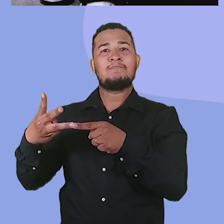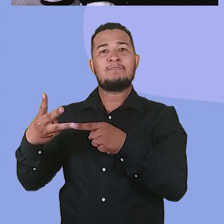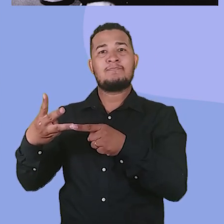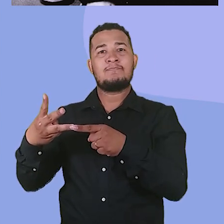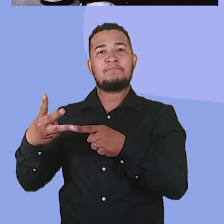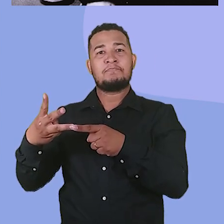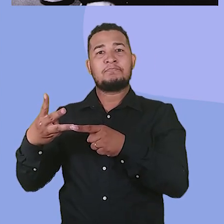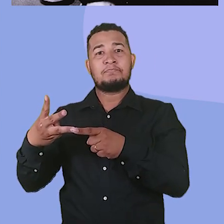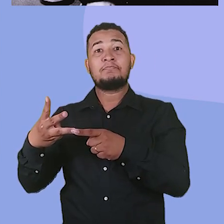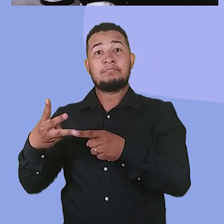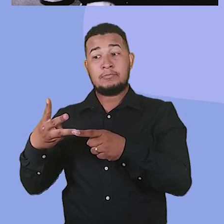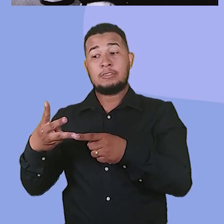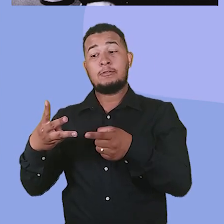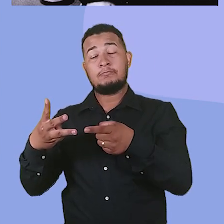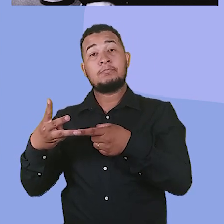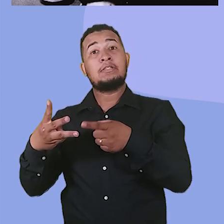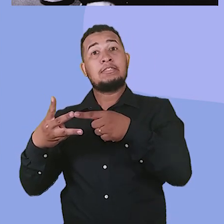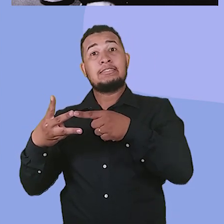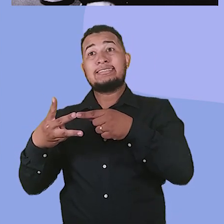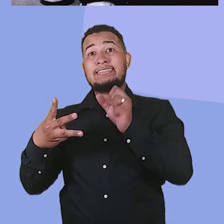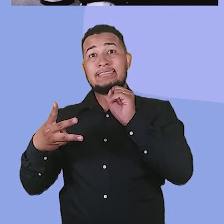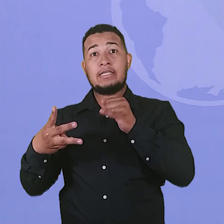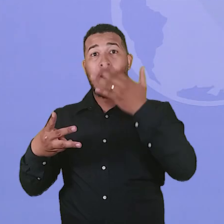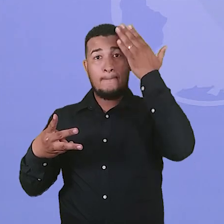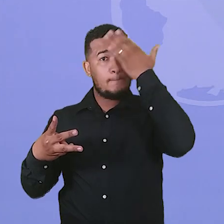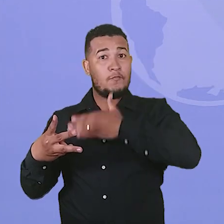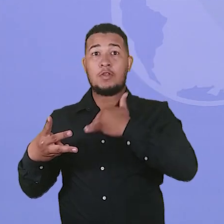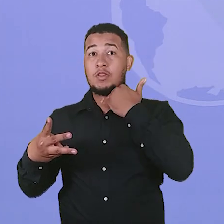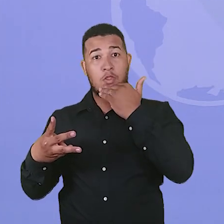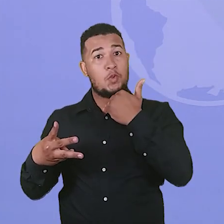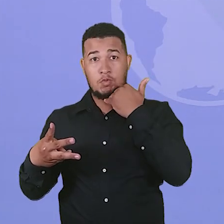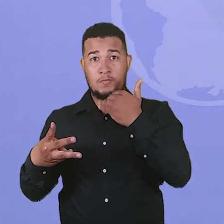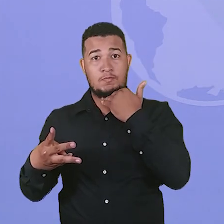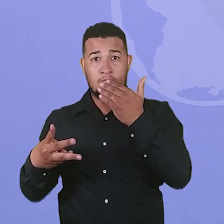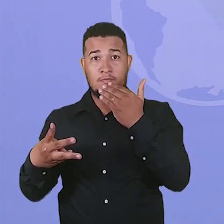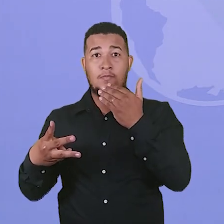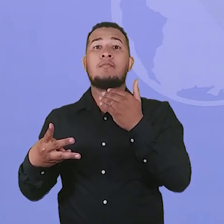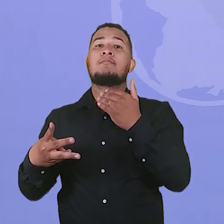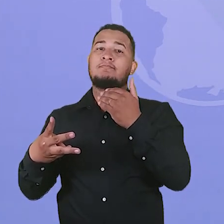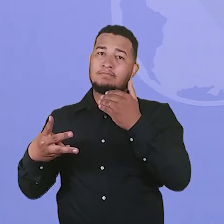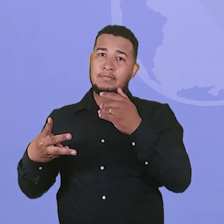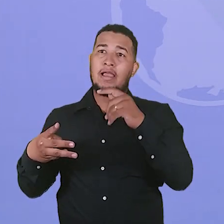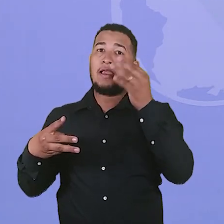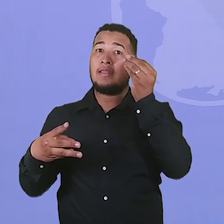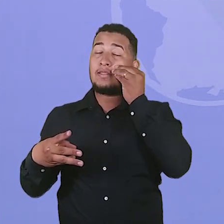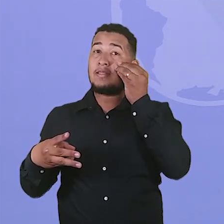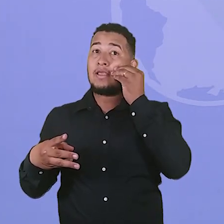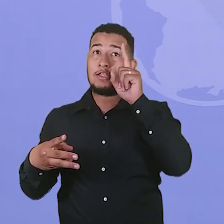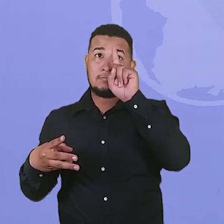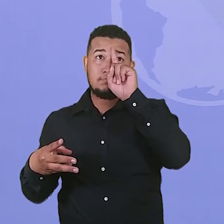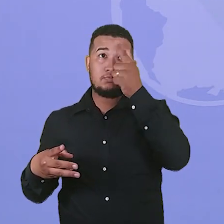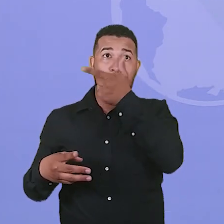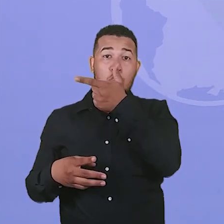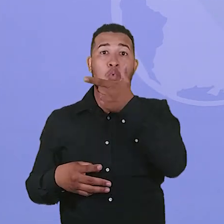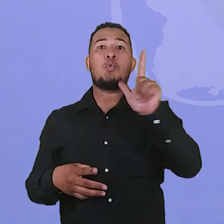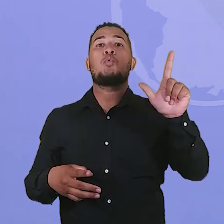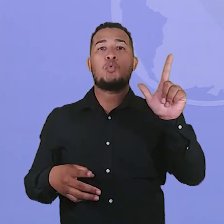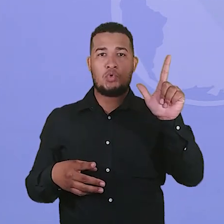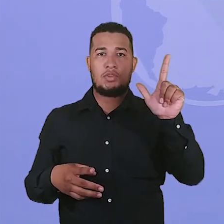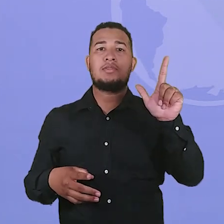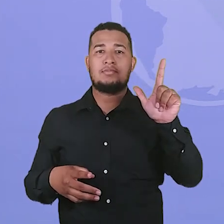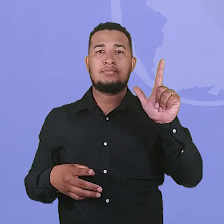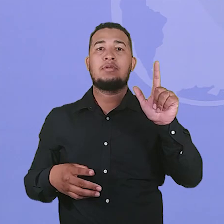segunda etapa, não conseguindo comprovar a hipótese, a gente formula uma outra